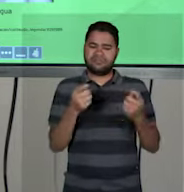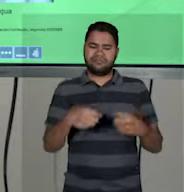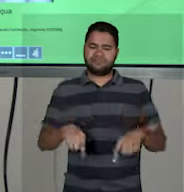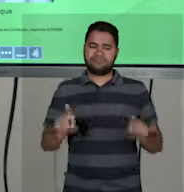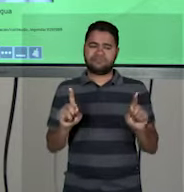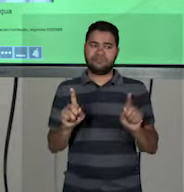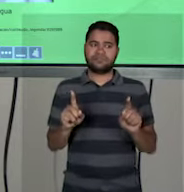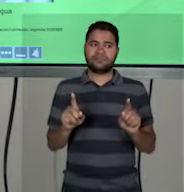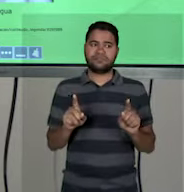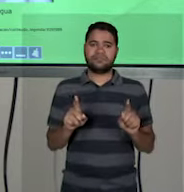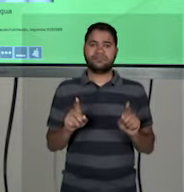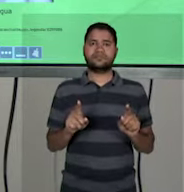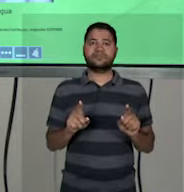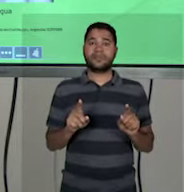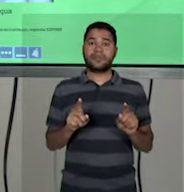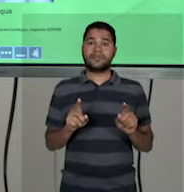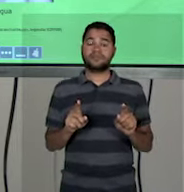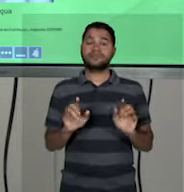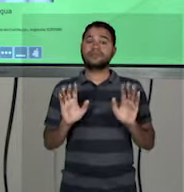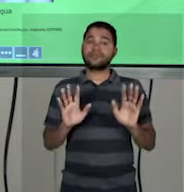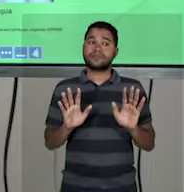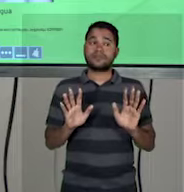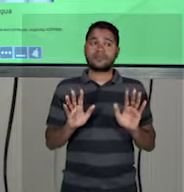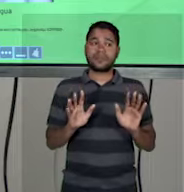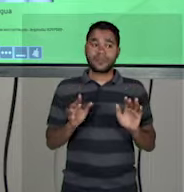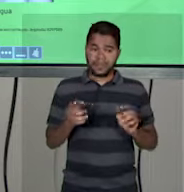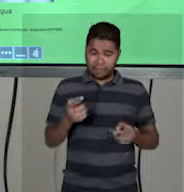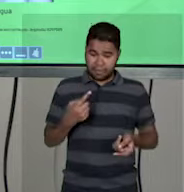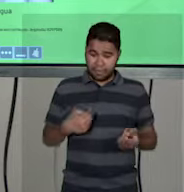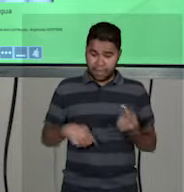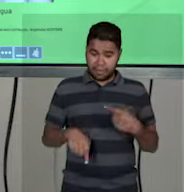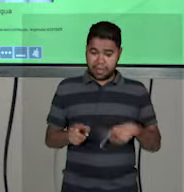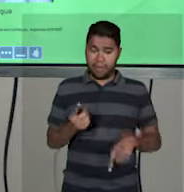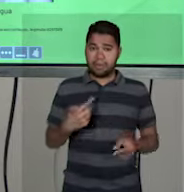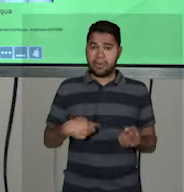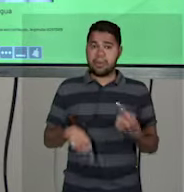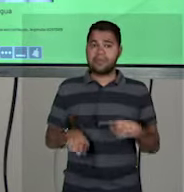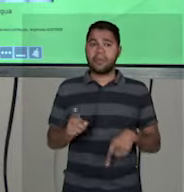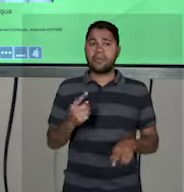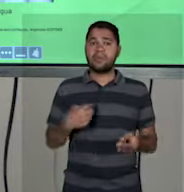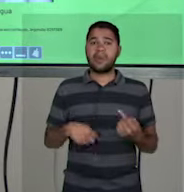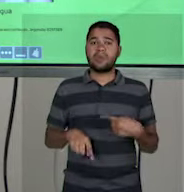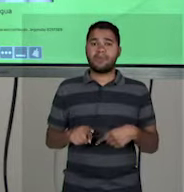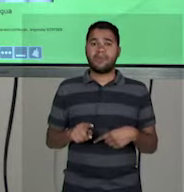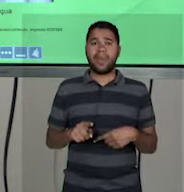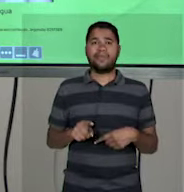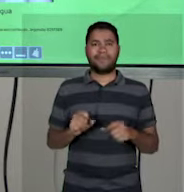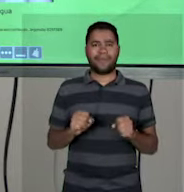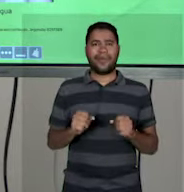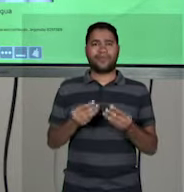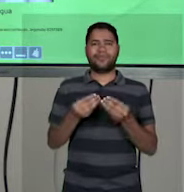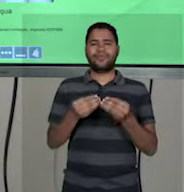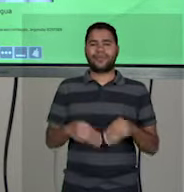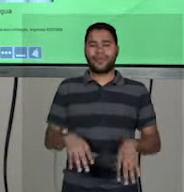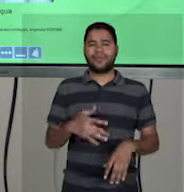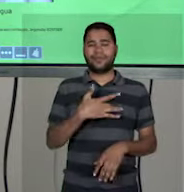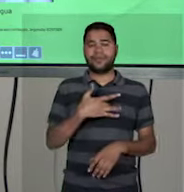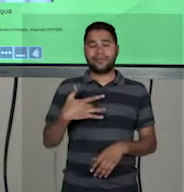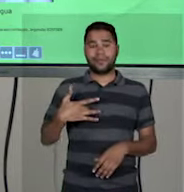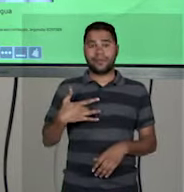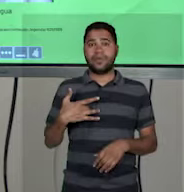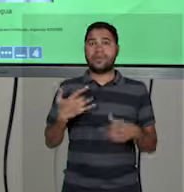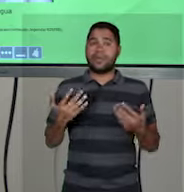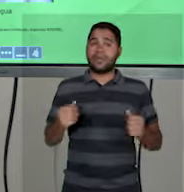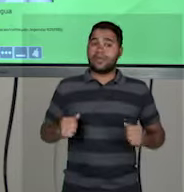ela volta aquilo para o sangue. Se isso ficar circulando no seu corpo, isso vai te fazer mal. Então, precisa ir lá para o